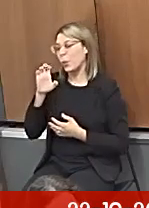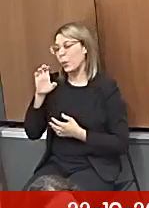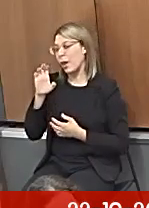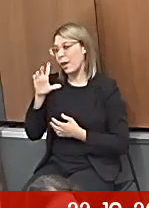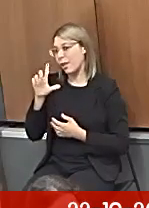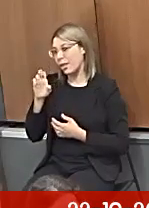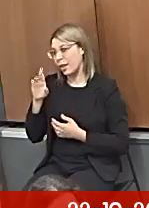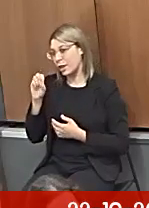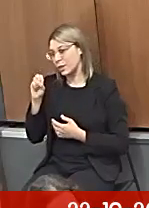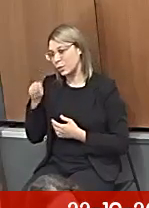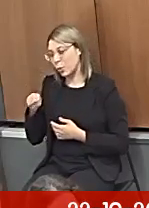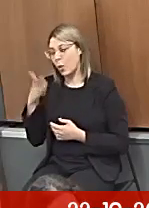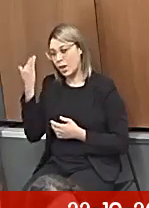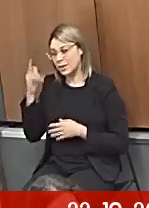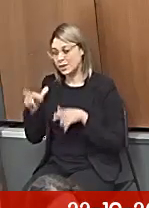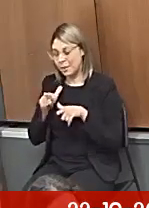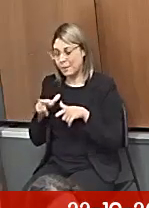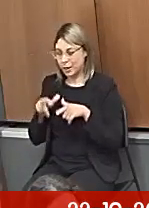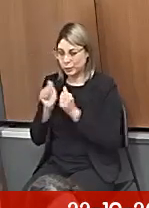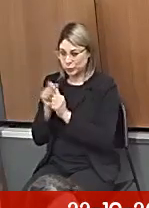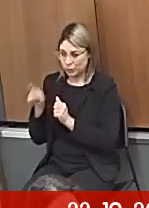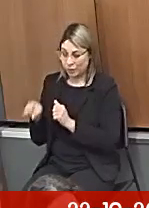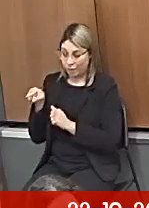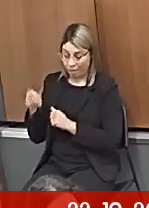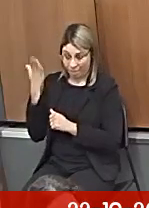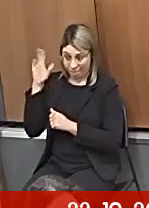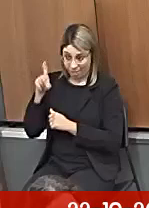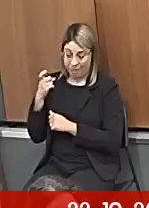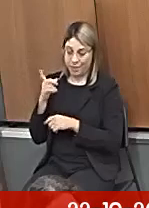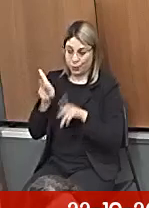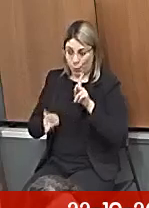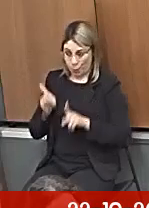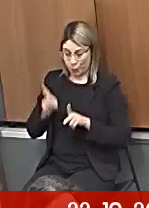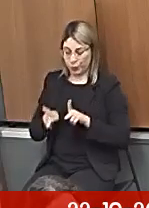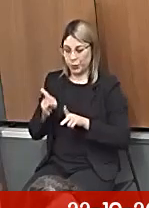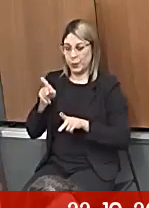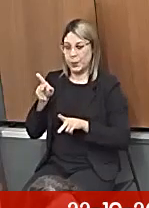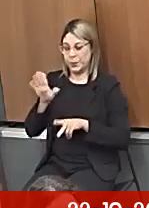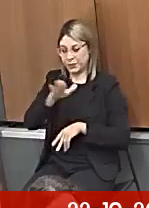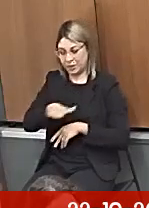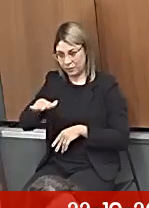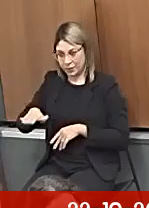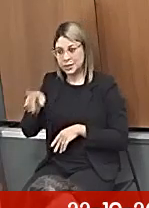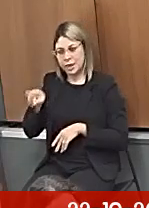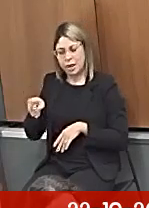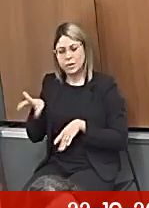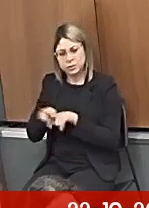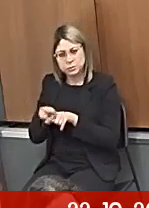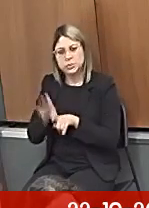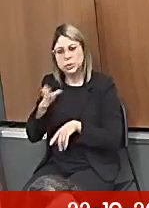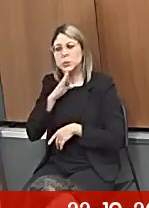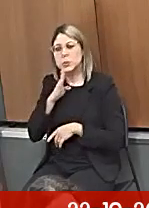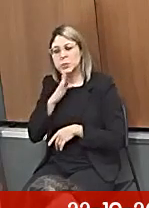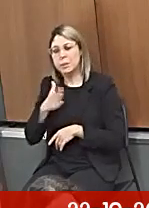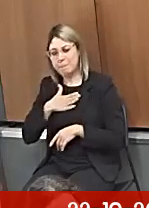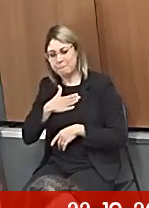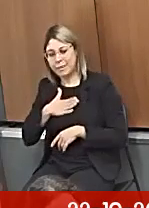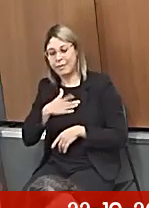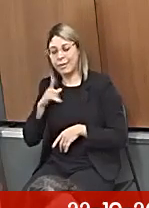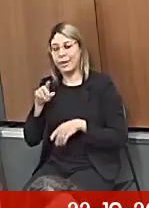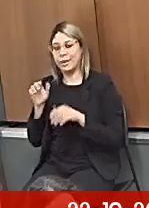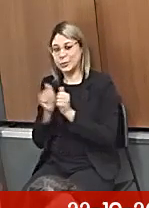Alexandre, que trabalhavam com ela quando ela era promotora da infância, e ela também já tinha ouvido falar da atuação, tanto minha quanto do